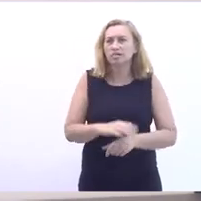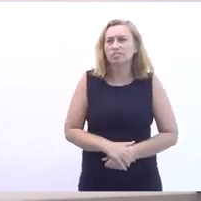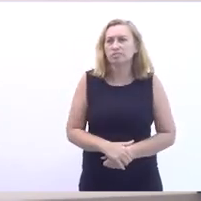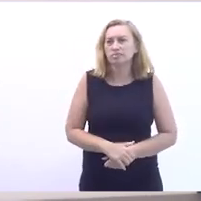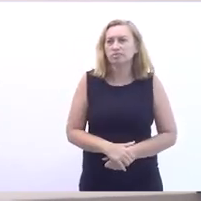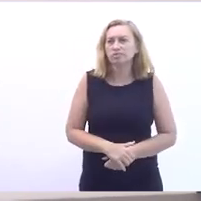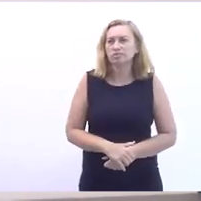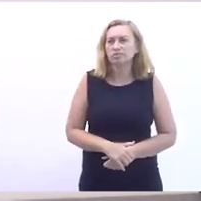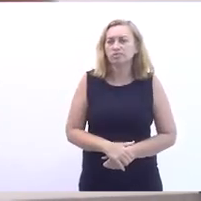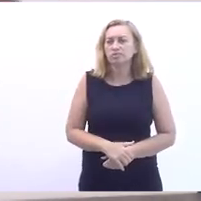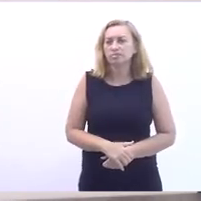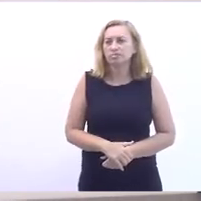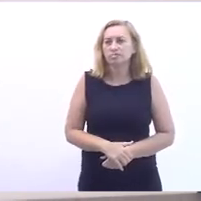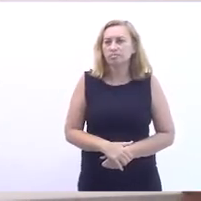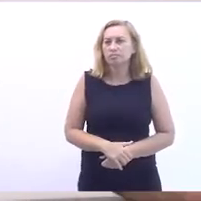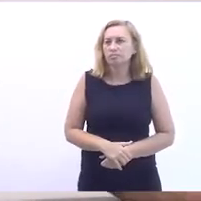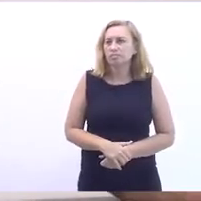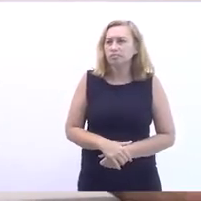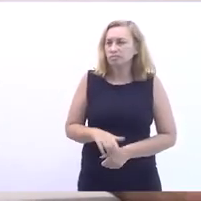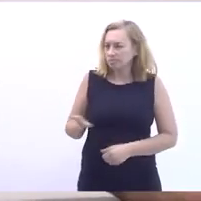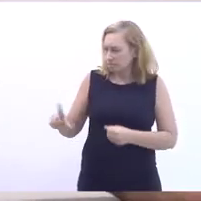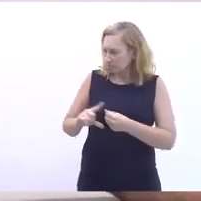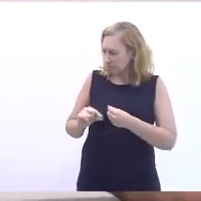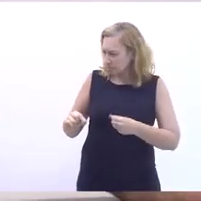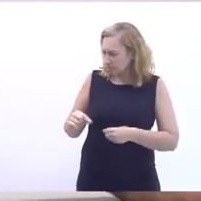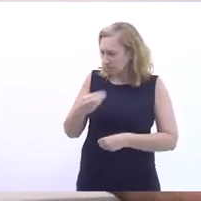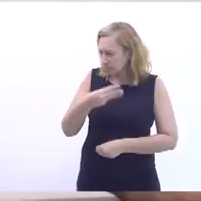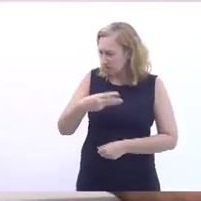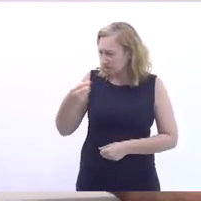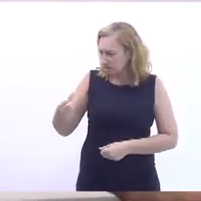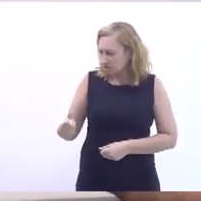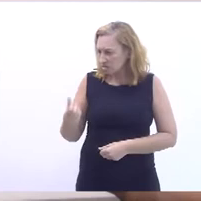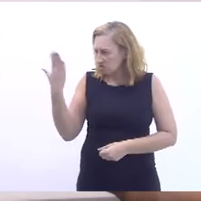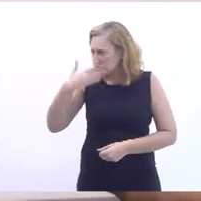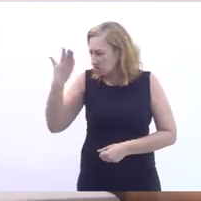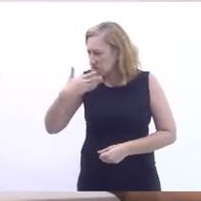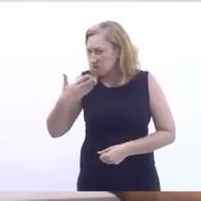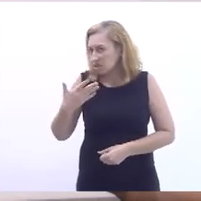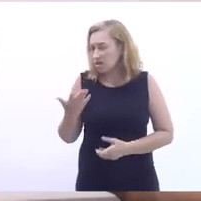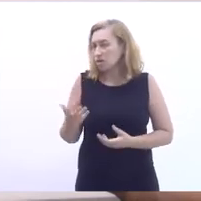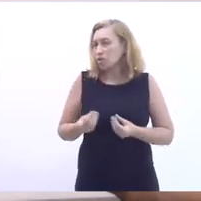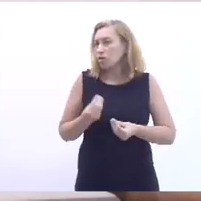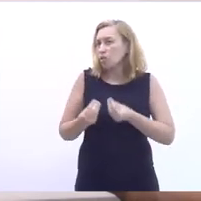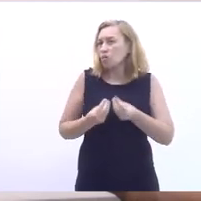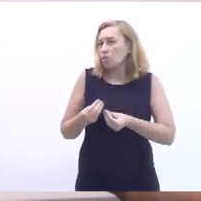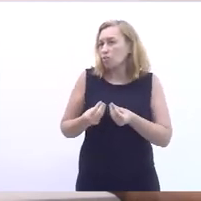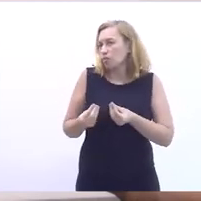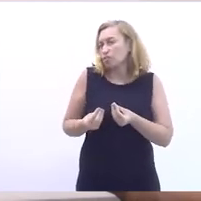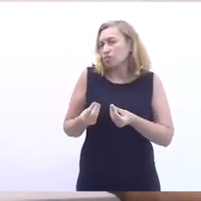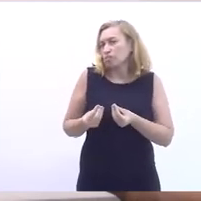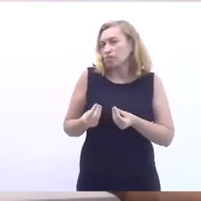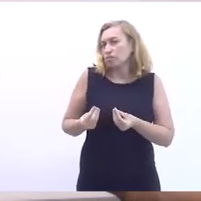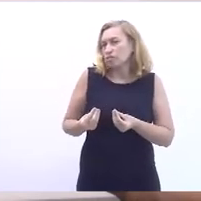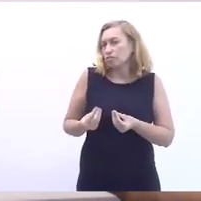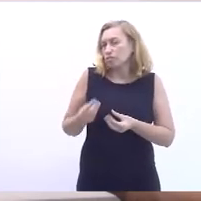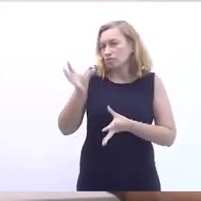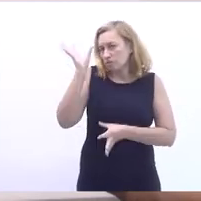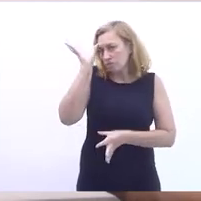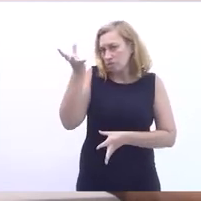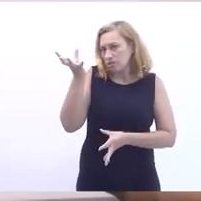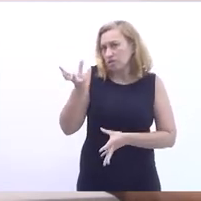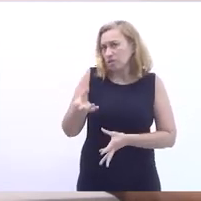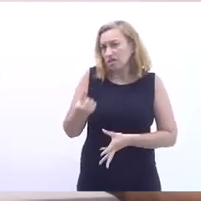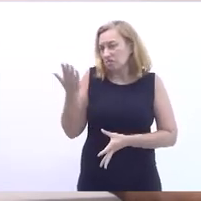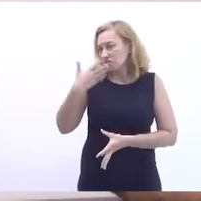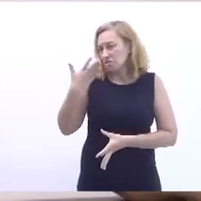aí eu acho que vai liberar esses caras do artigo 36 gente nem vai ver a situação deles é resolvida né